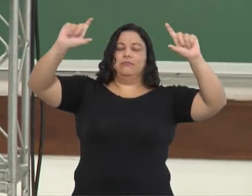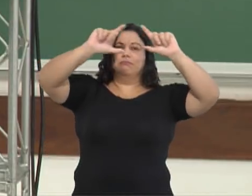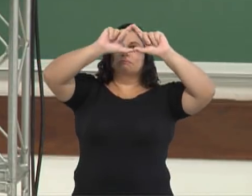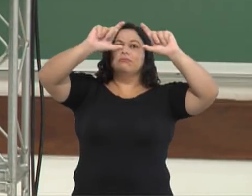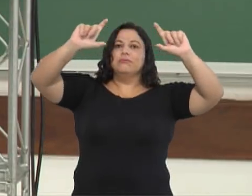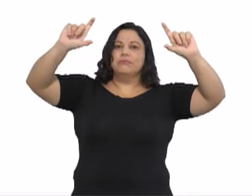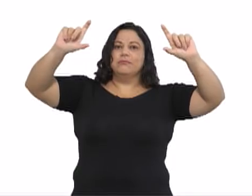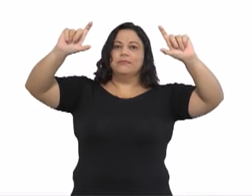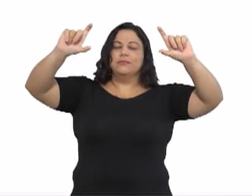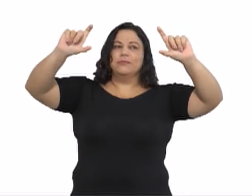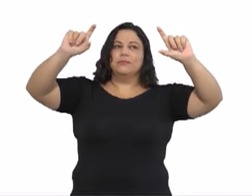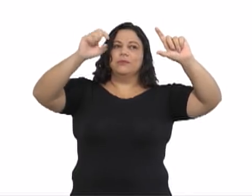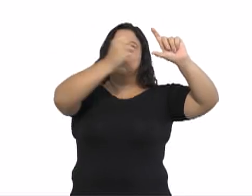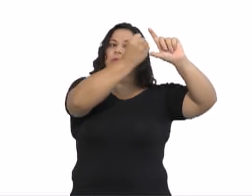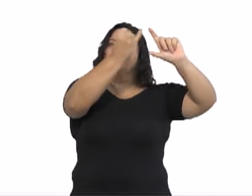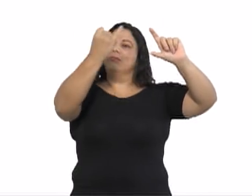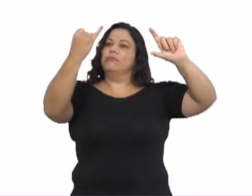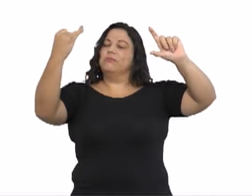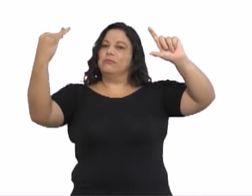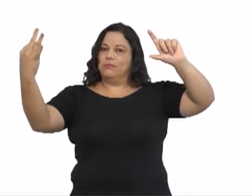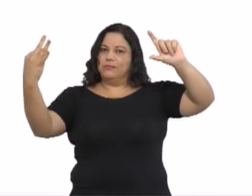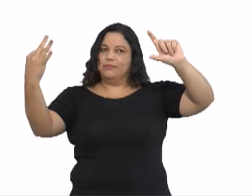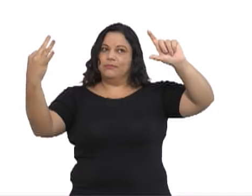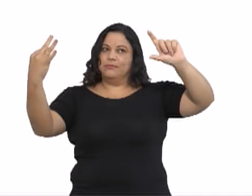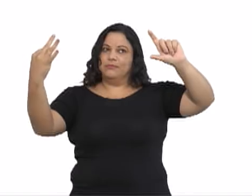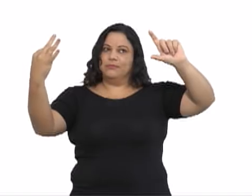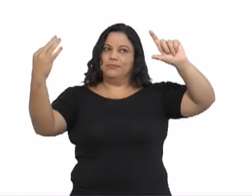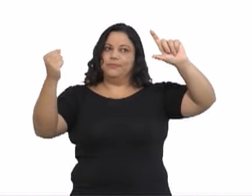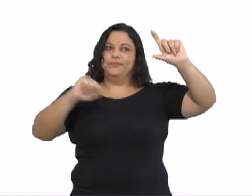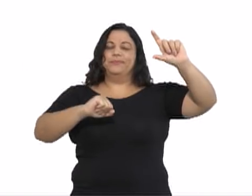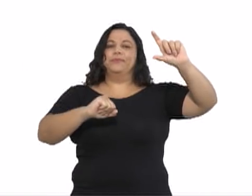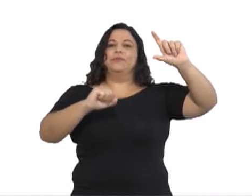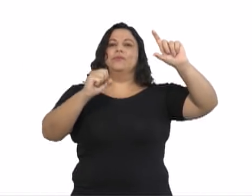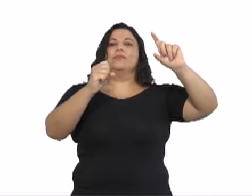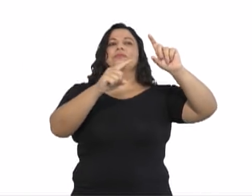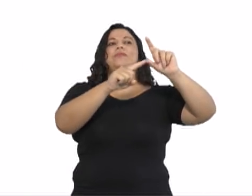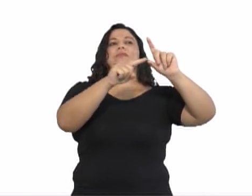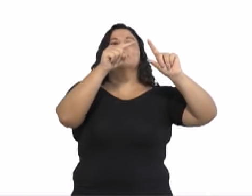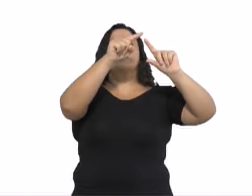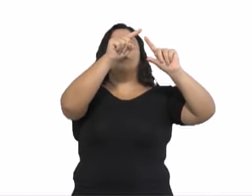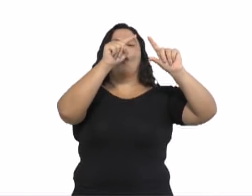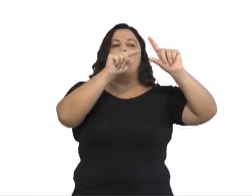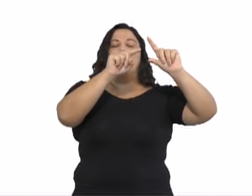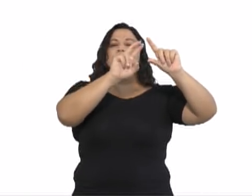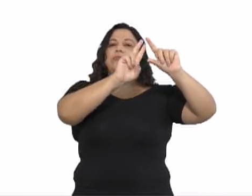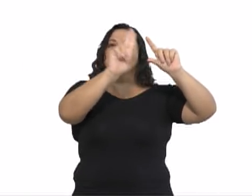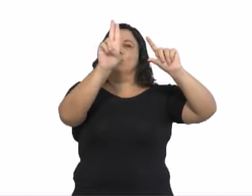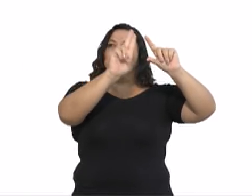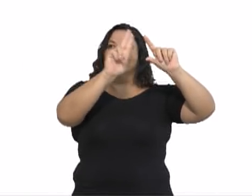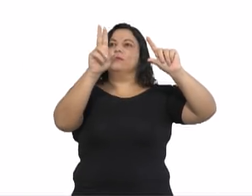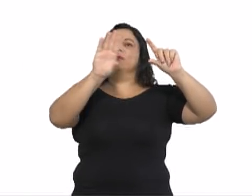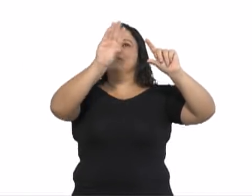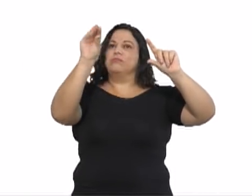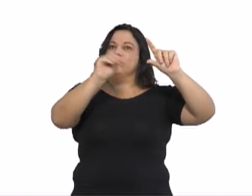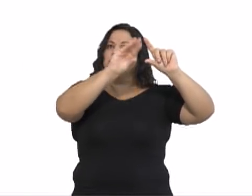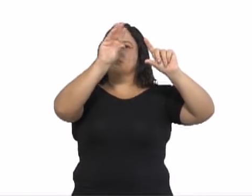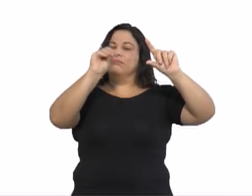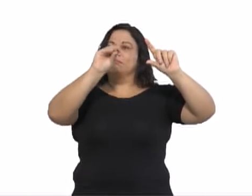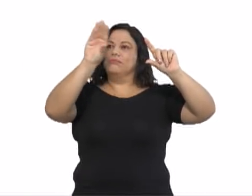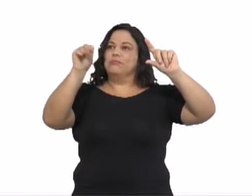cima, number 20, 40, 16, 18,